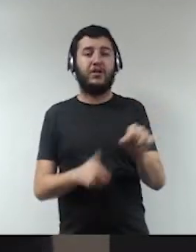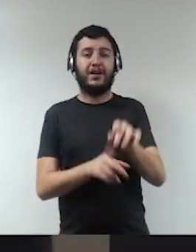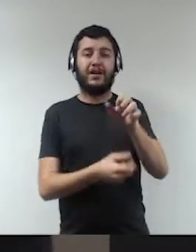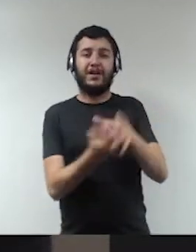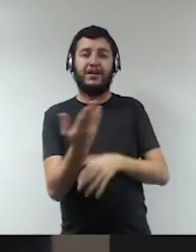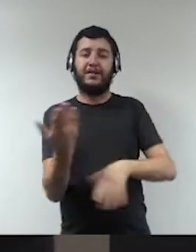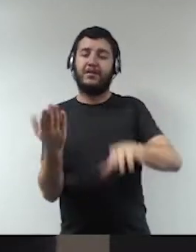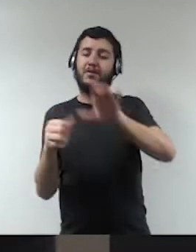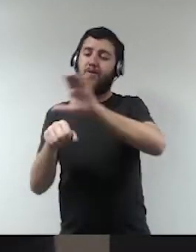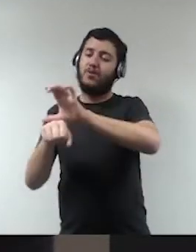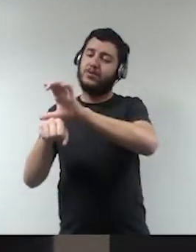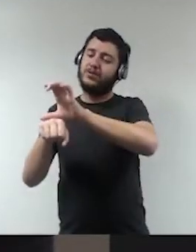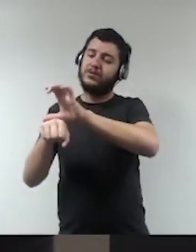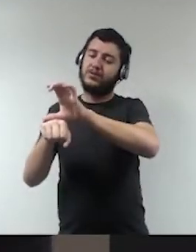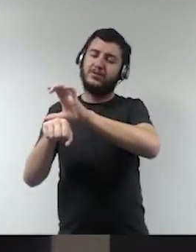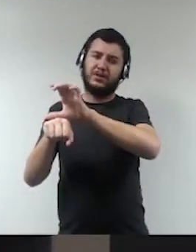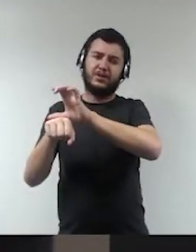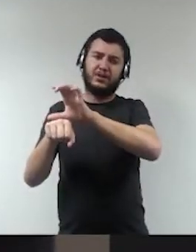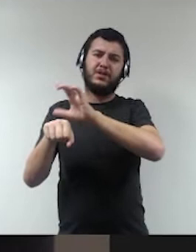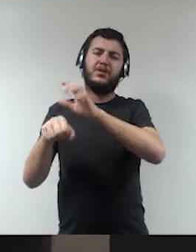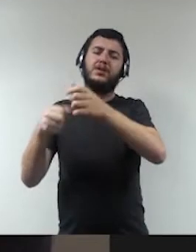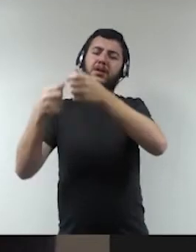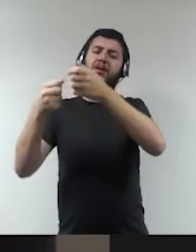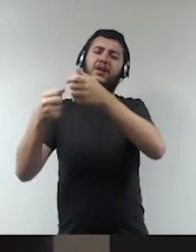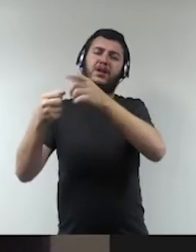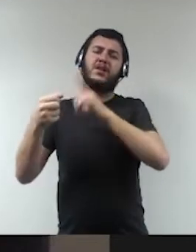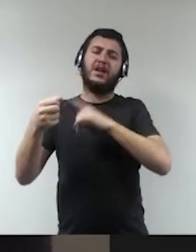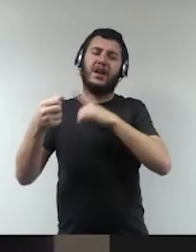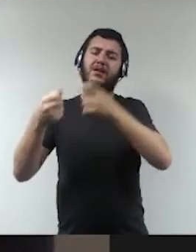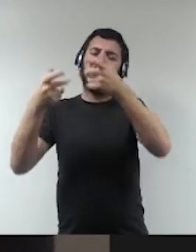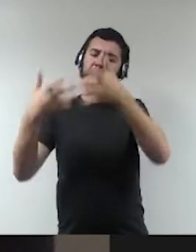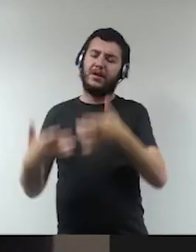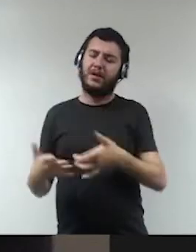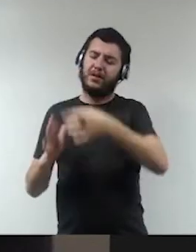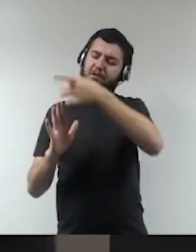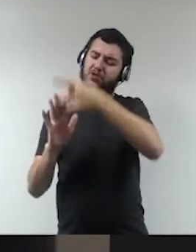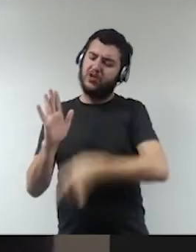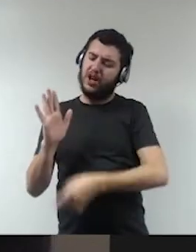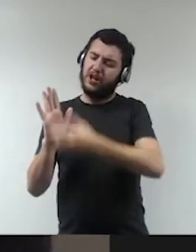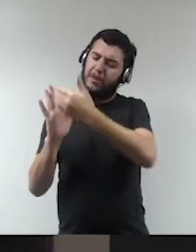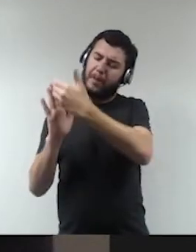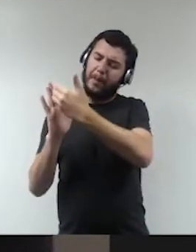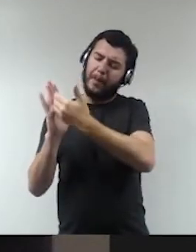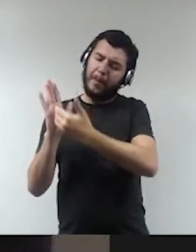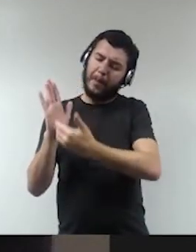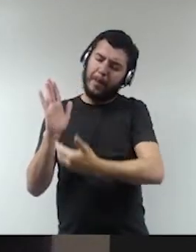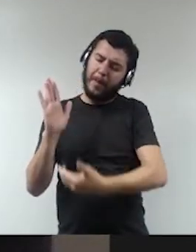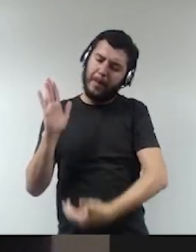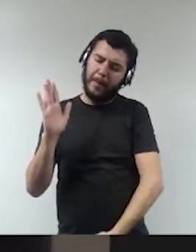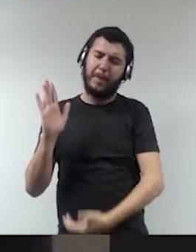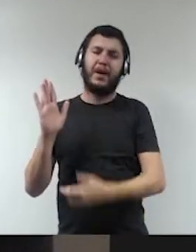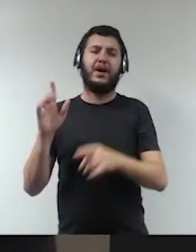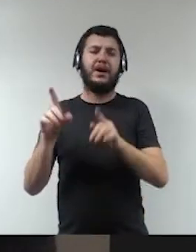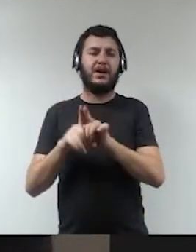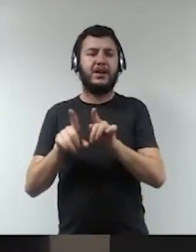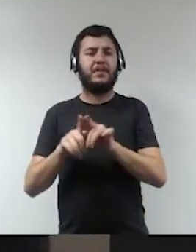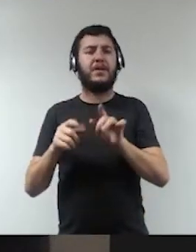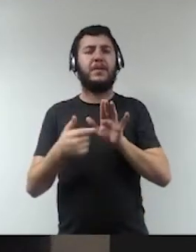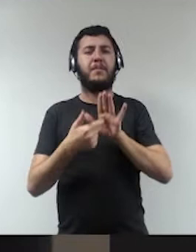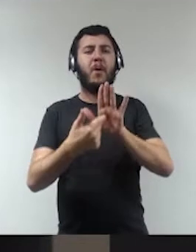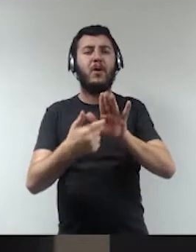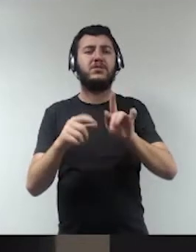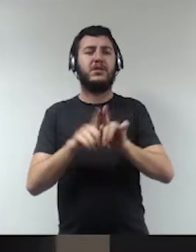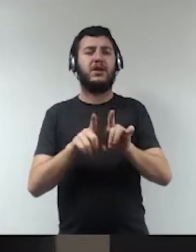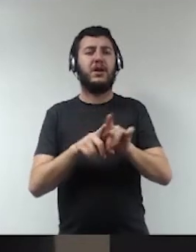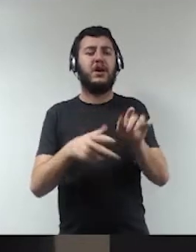extenso rol de direitos e, de outro lado, da incapacidade do Poder Executivo em cumprir esse